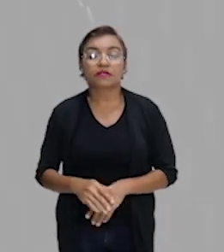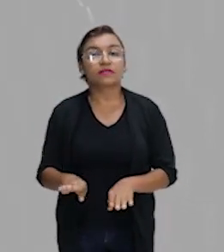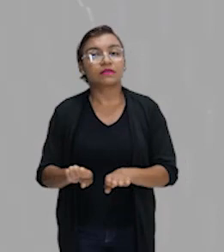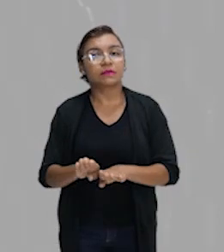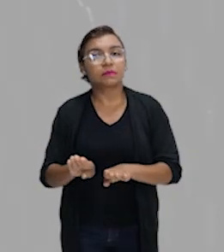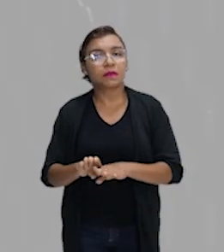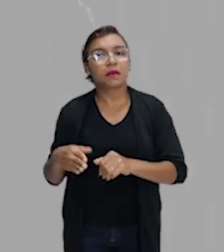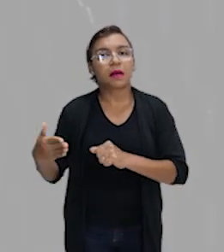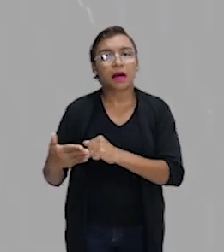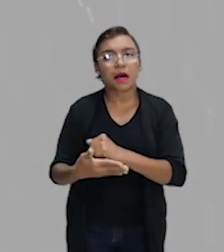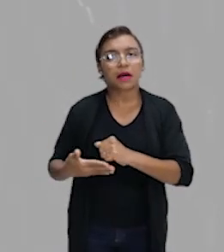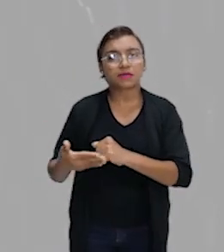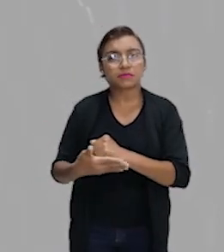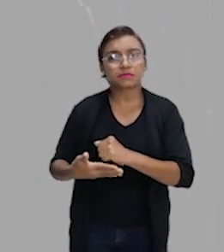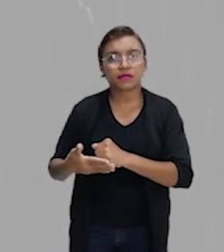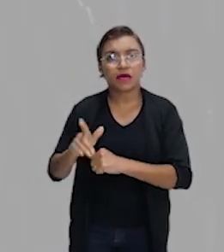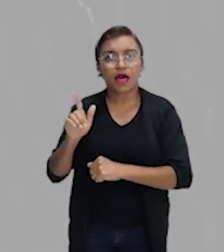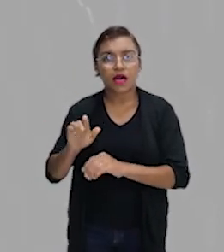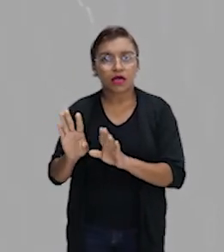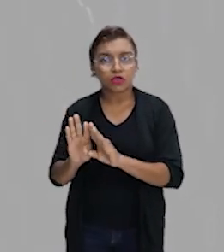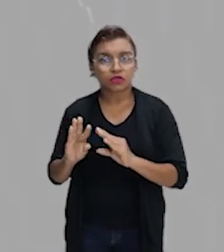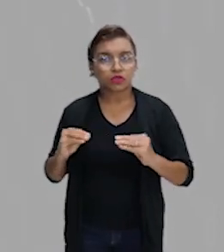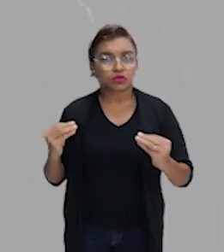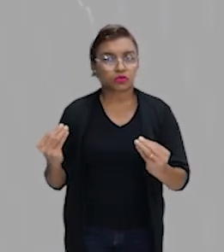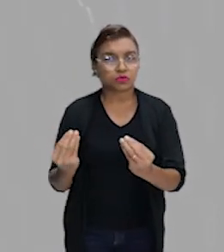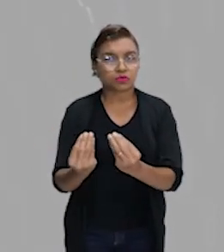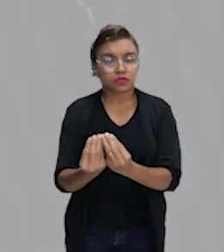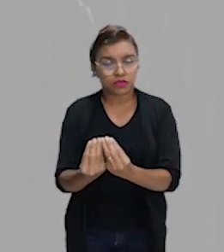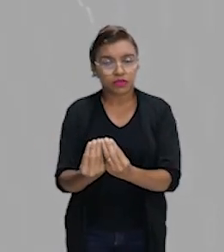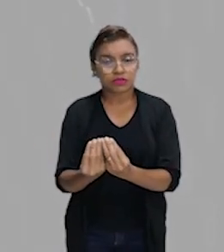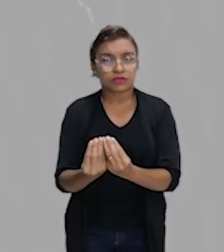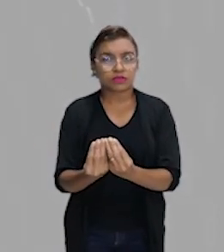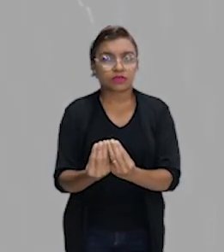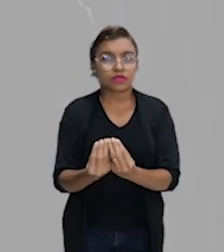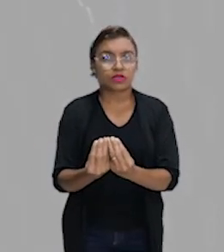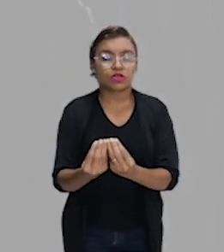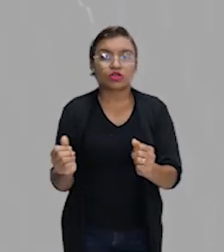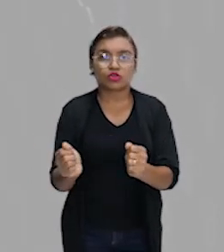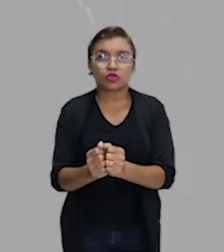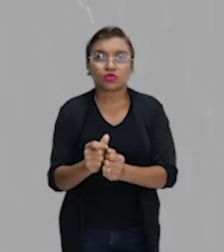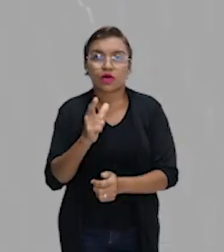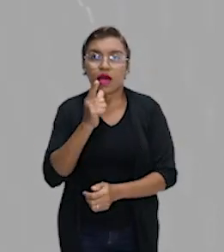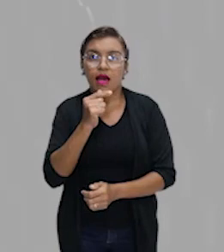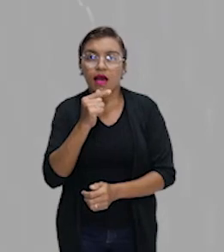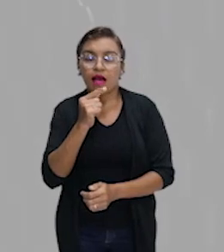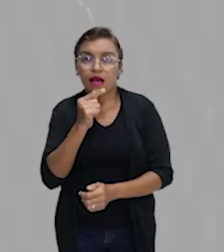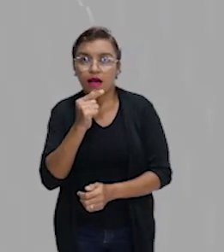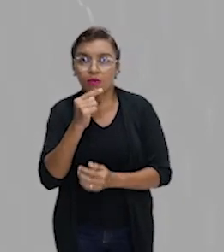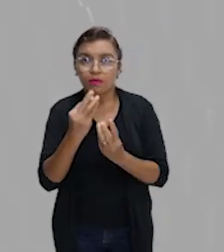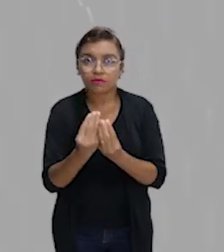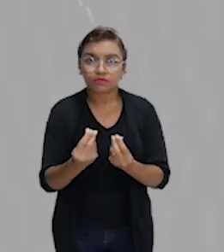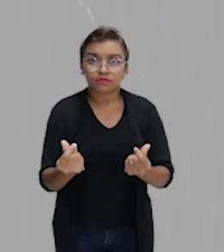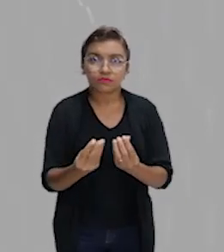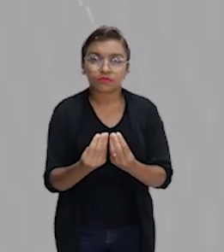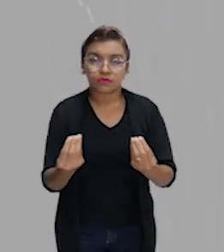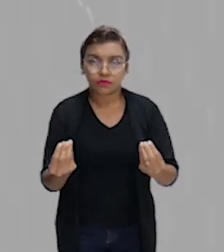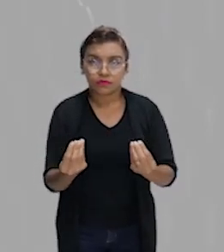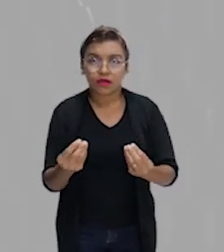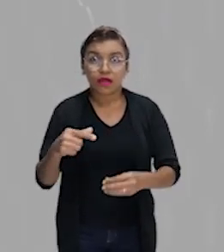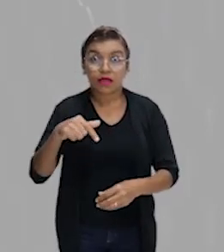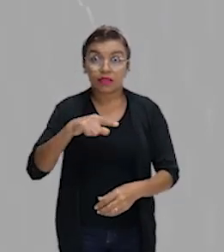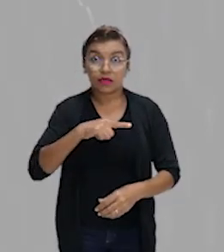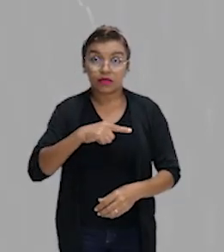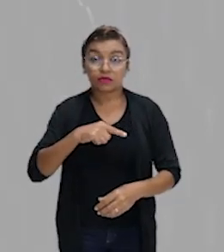são as substâncias que, quando dissolvidas em água, vão liberar como único ânion o